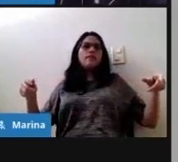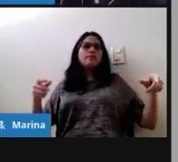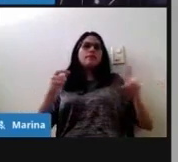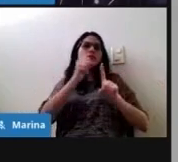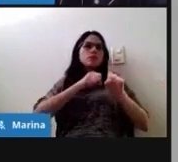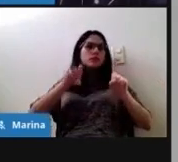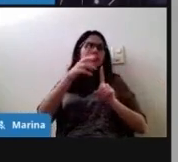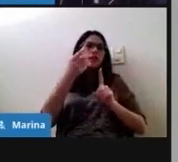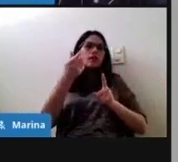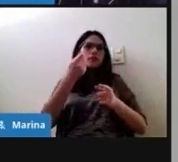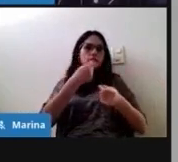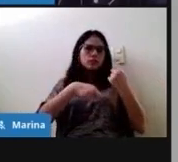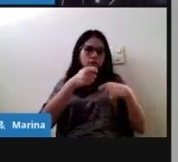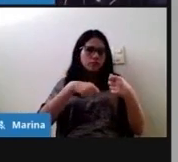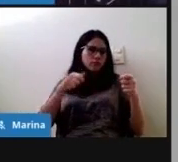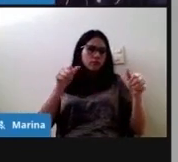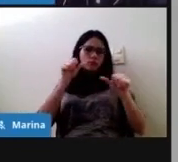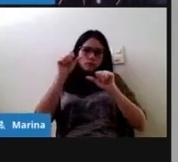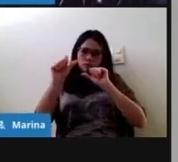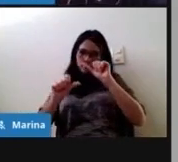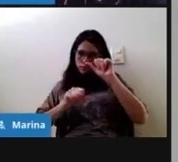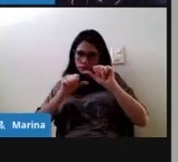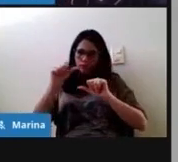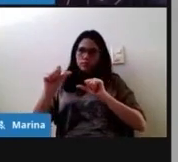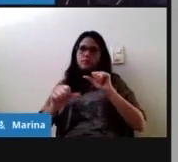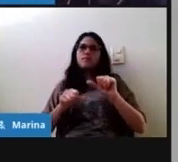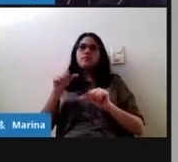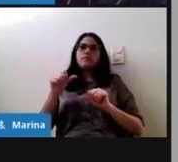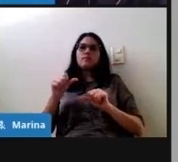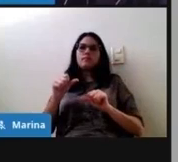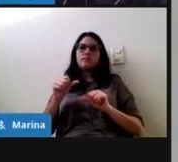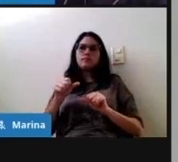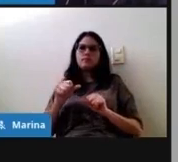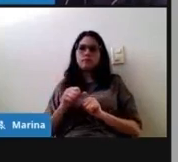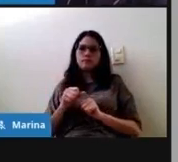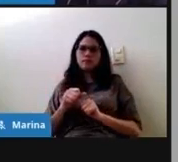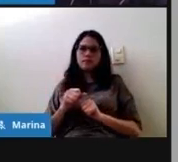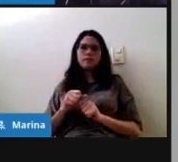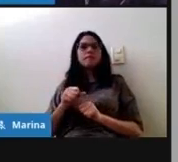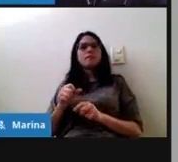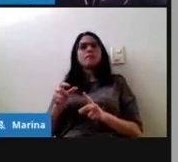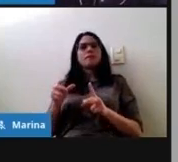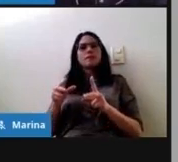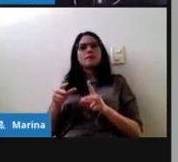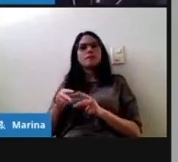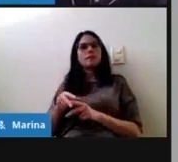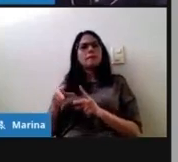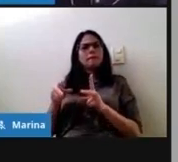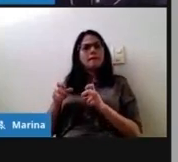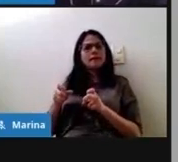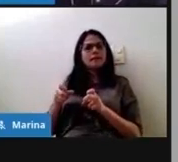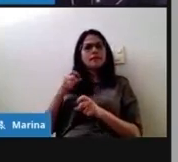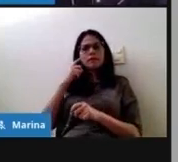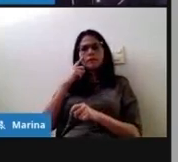socioeconômicas em todo o mundo. E aí nós temos que vem de acordo com a transição